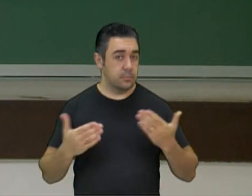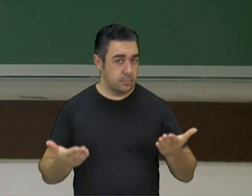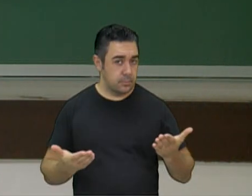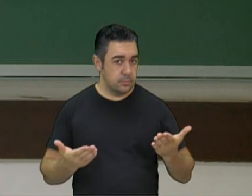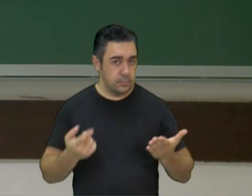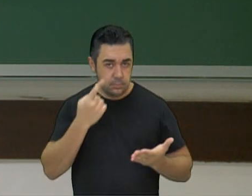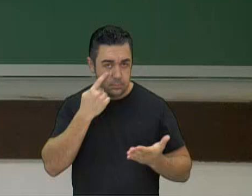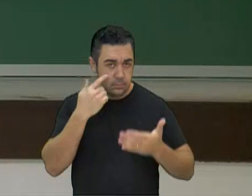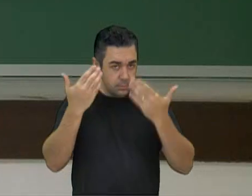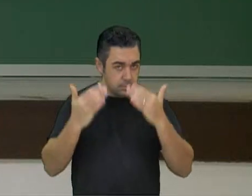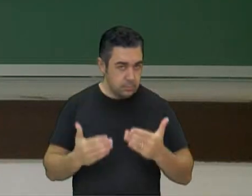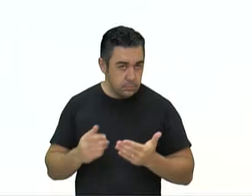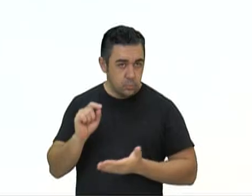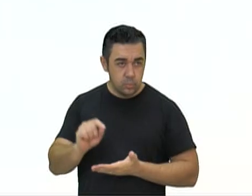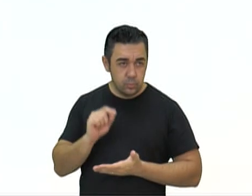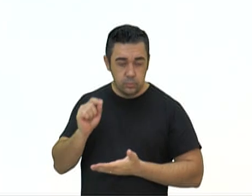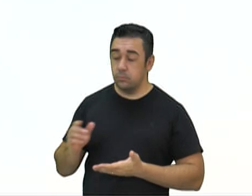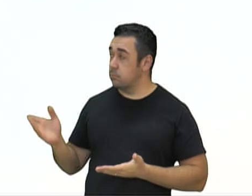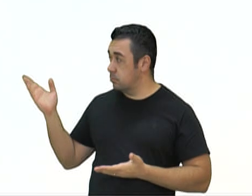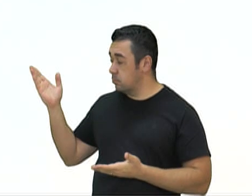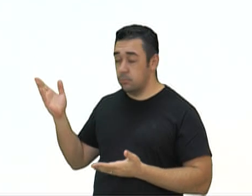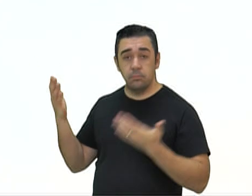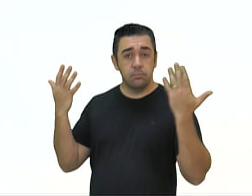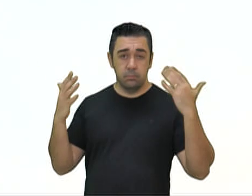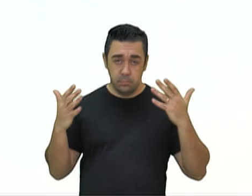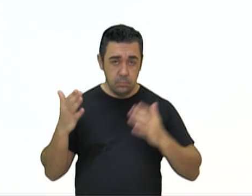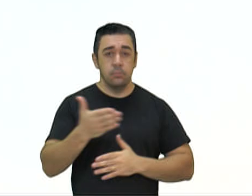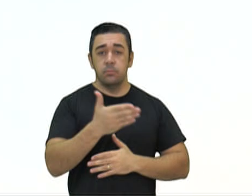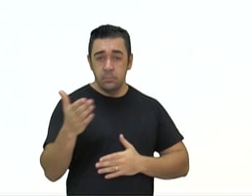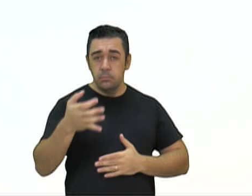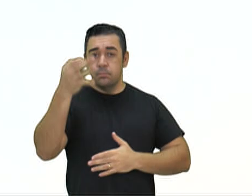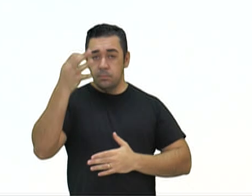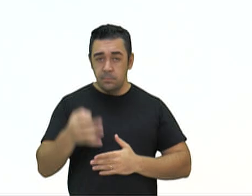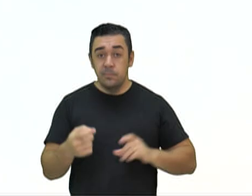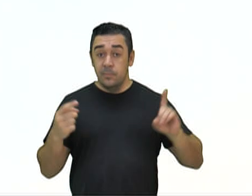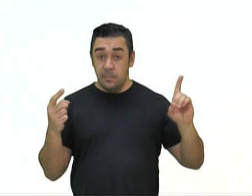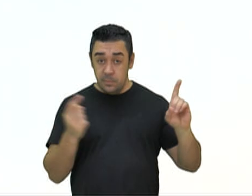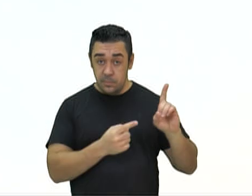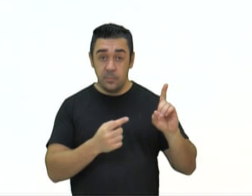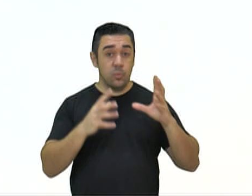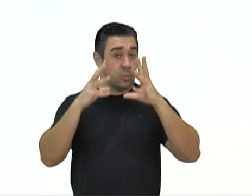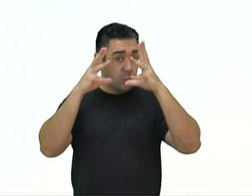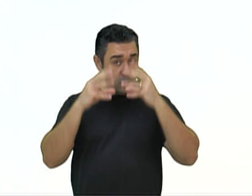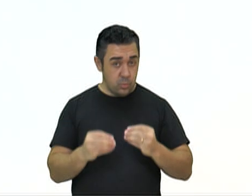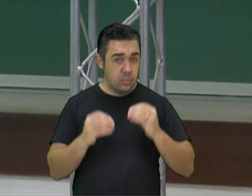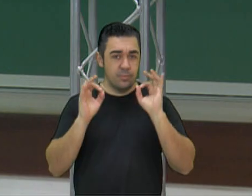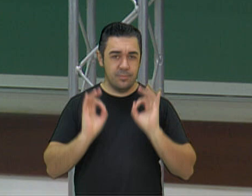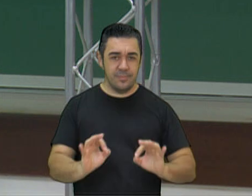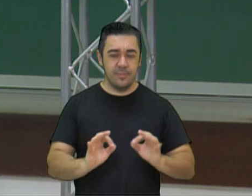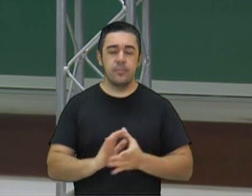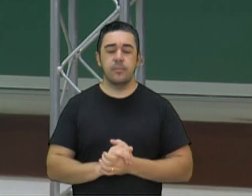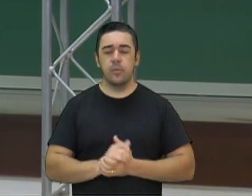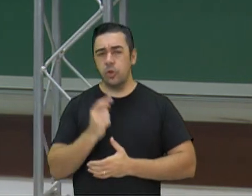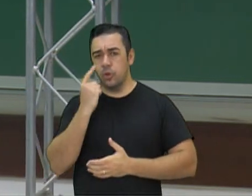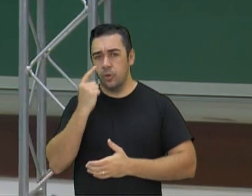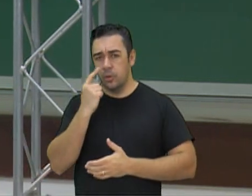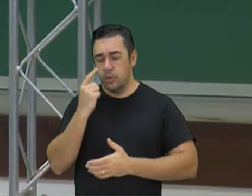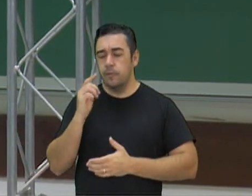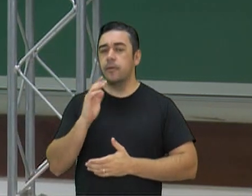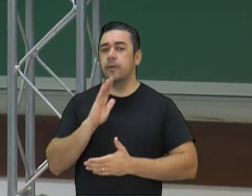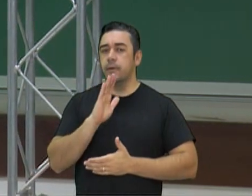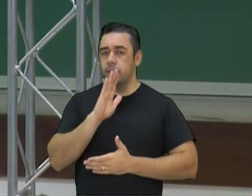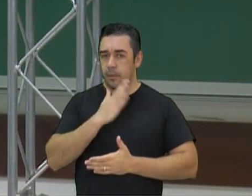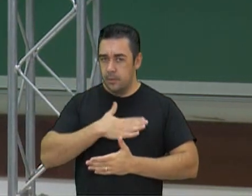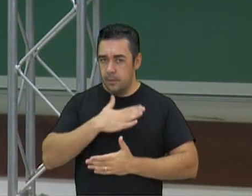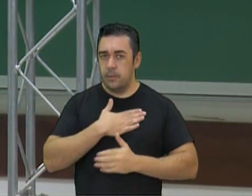Então, galera, vamos analisar agora. Parabéns para quem marcou aí a letra D, né? Todas as alternativas estão corretas. Vamos ver cautelosamente